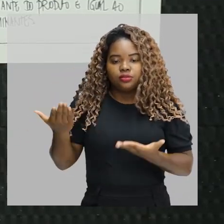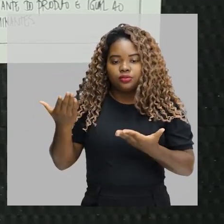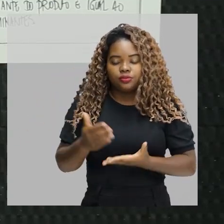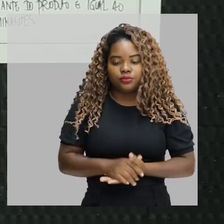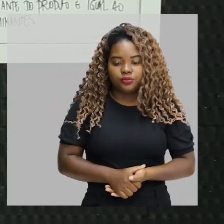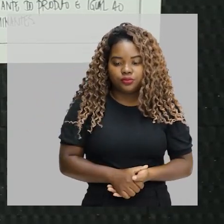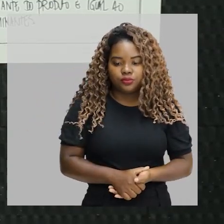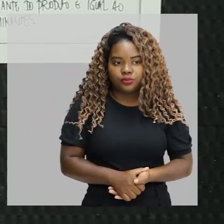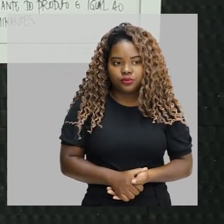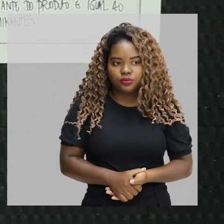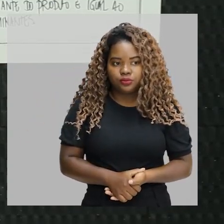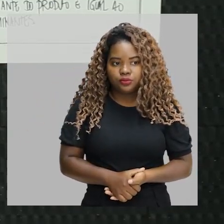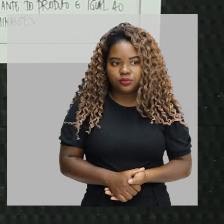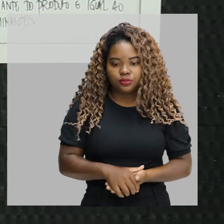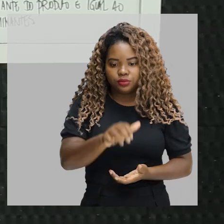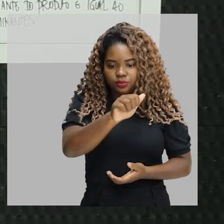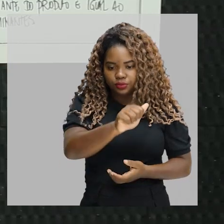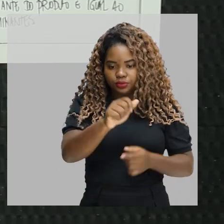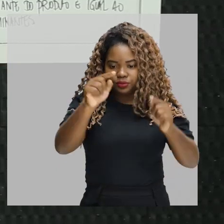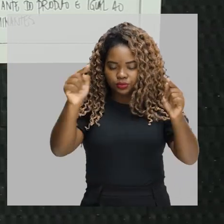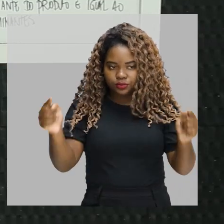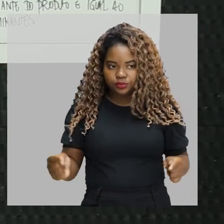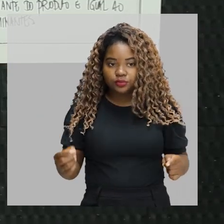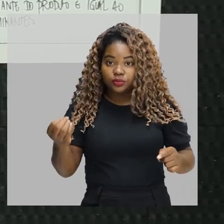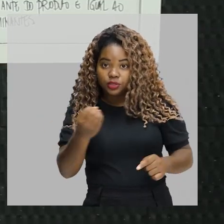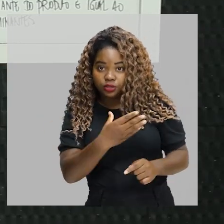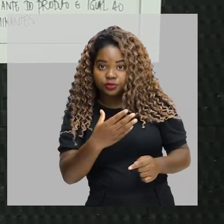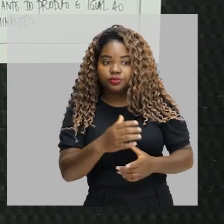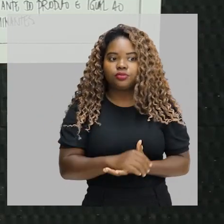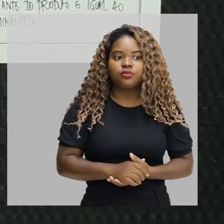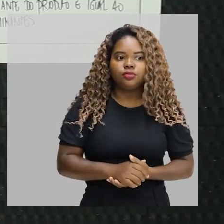5, 5, 7 e 8.